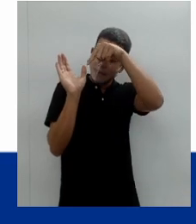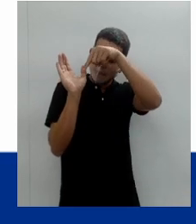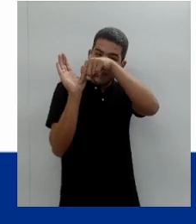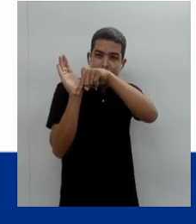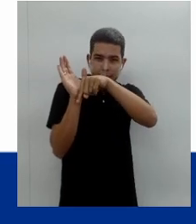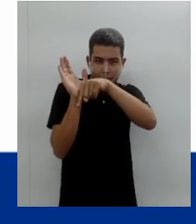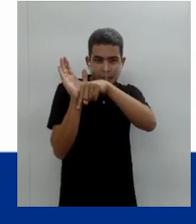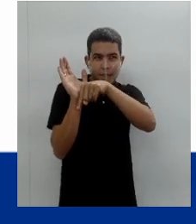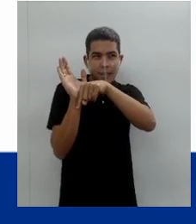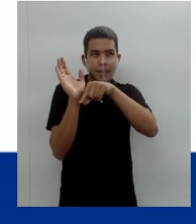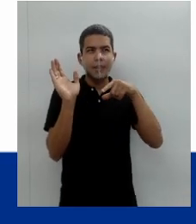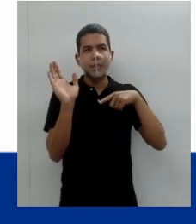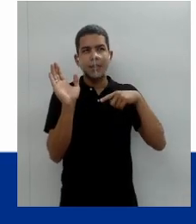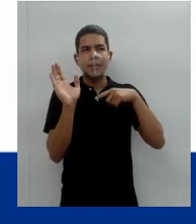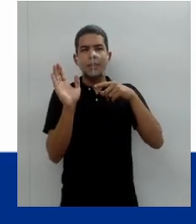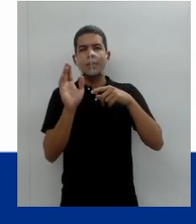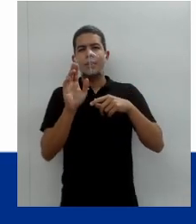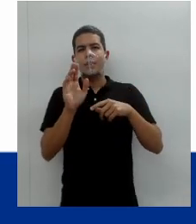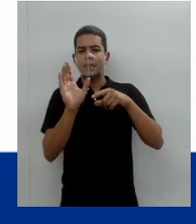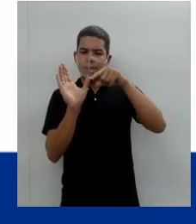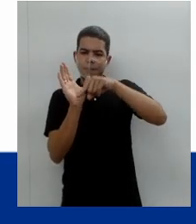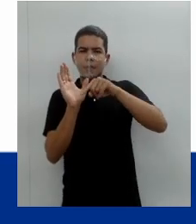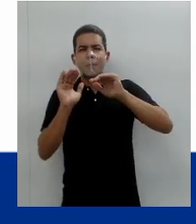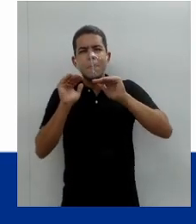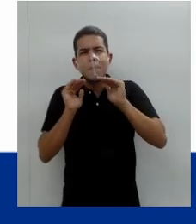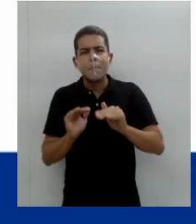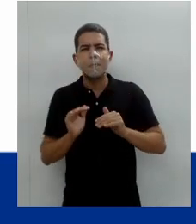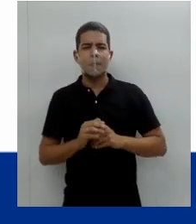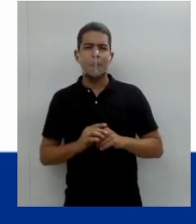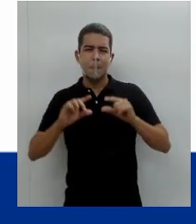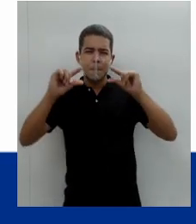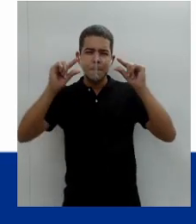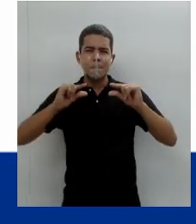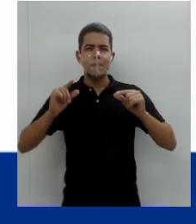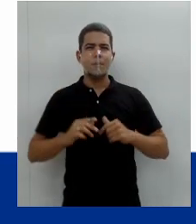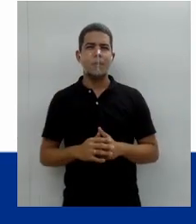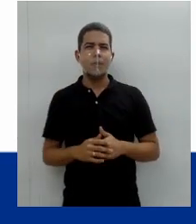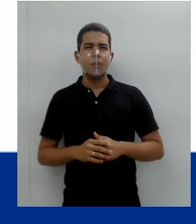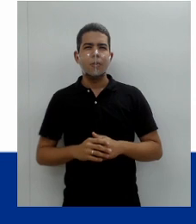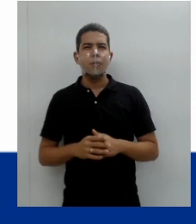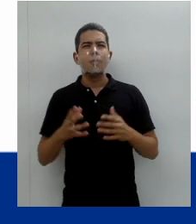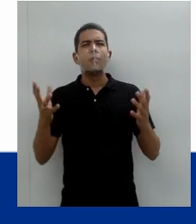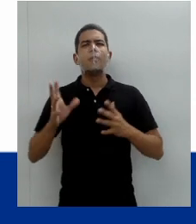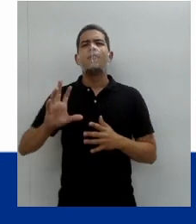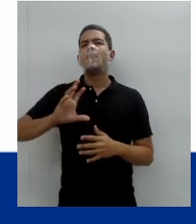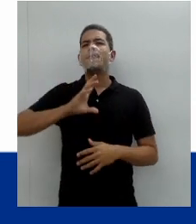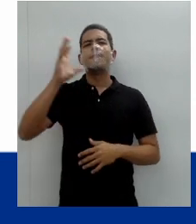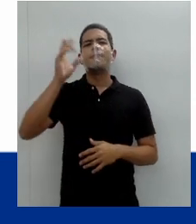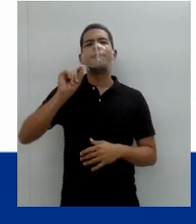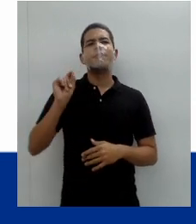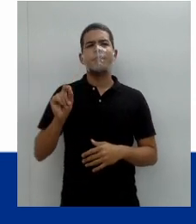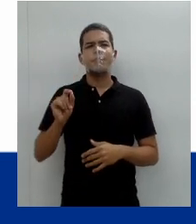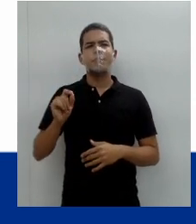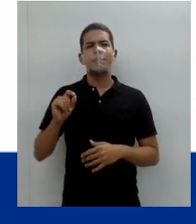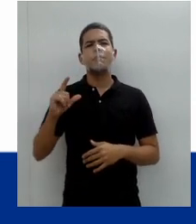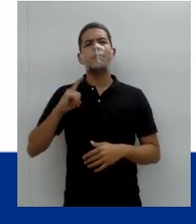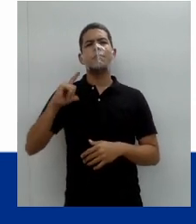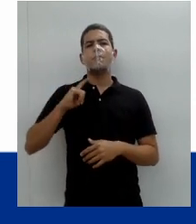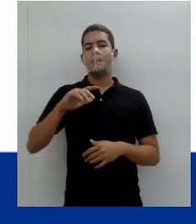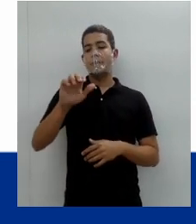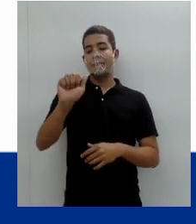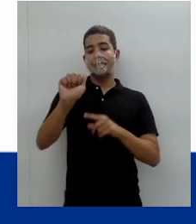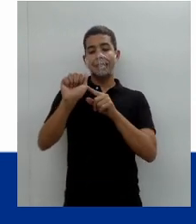mínima da função, chamado de vértice mínimo, beleza? Olha o que acontece agora. toda vez que o coeficiente A